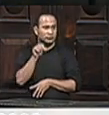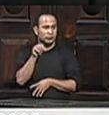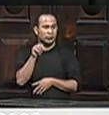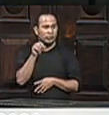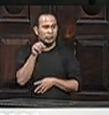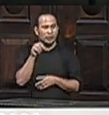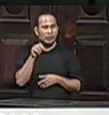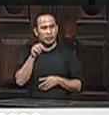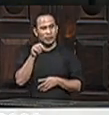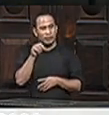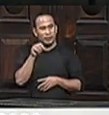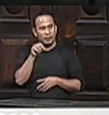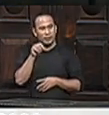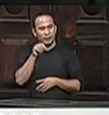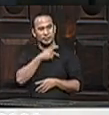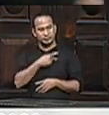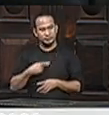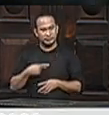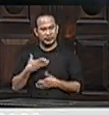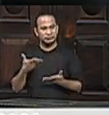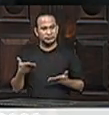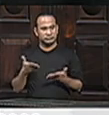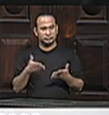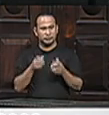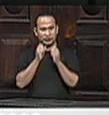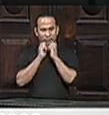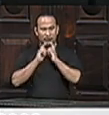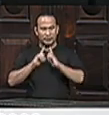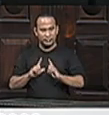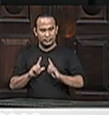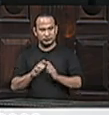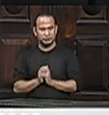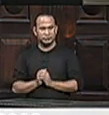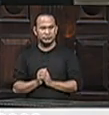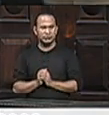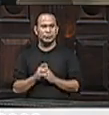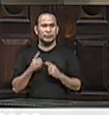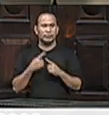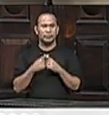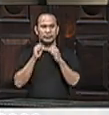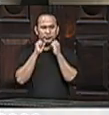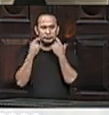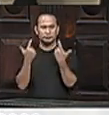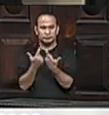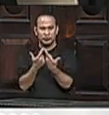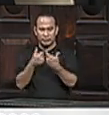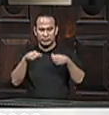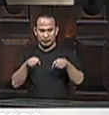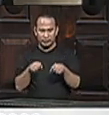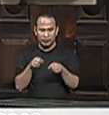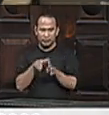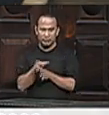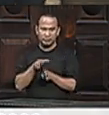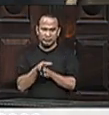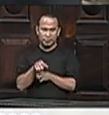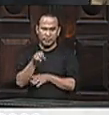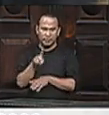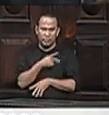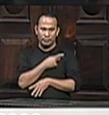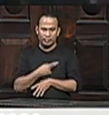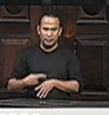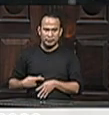uma emenda de maneira singela. O projeto coloca como um representante no Conselho, deputada enfermeira Rejane,